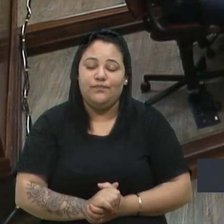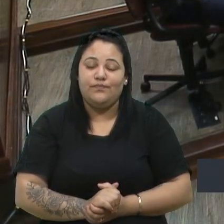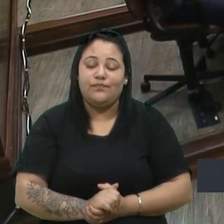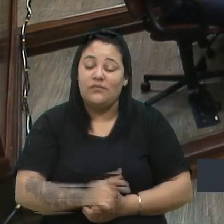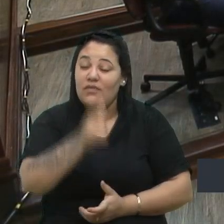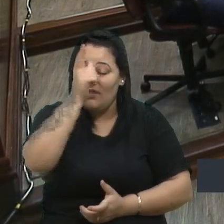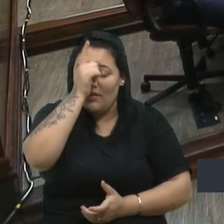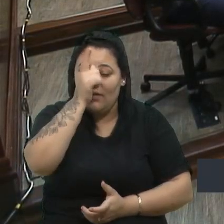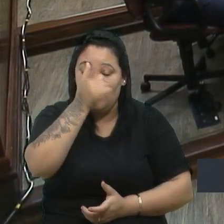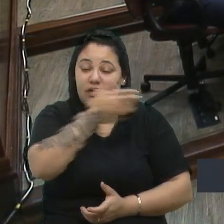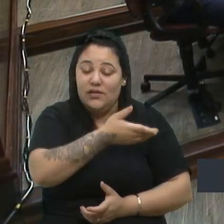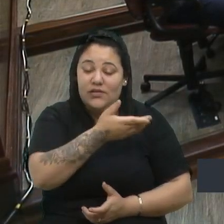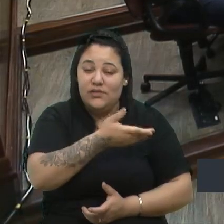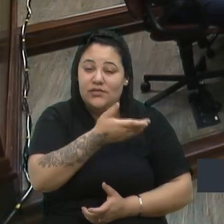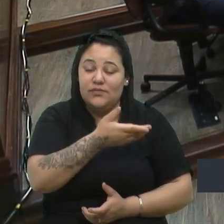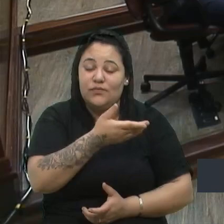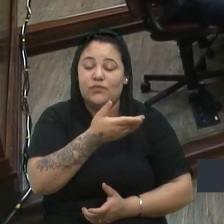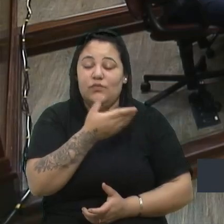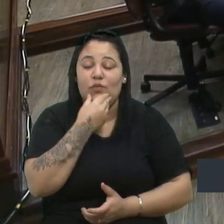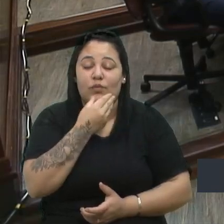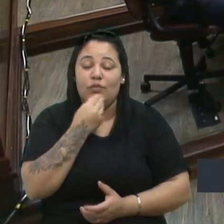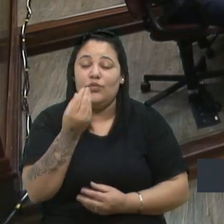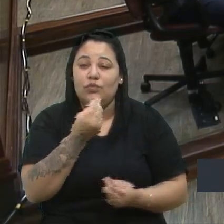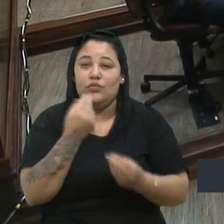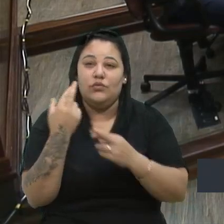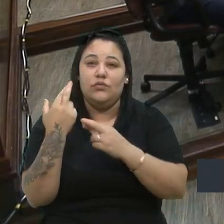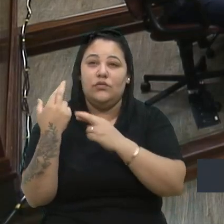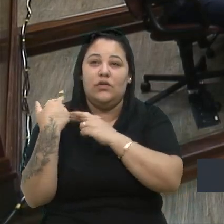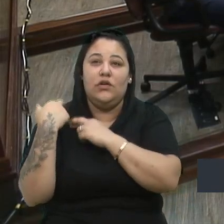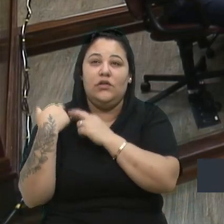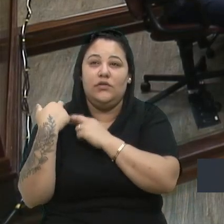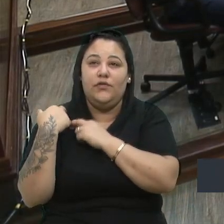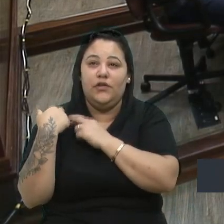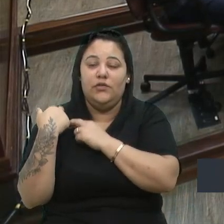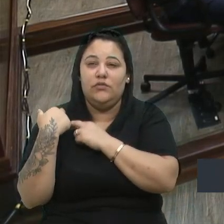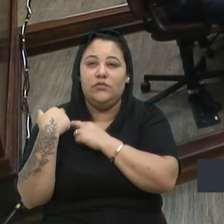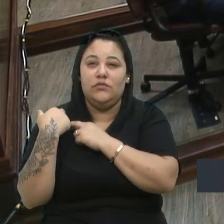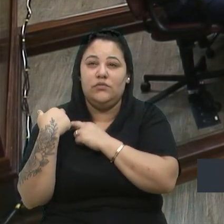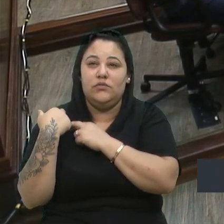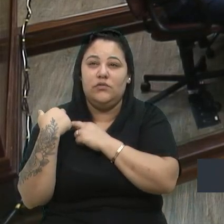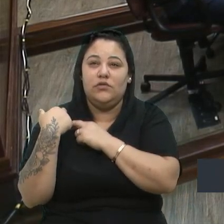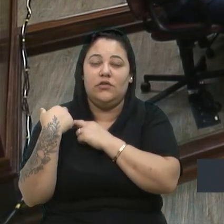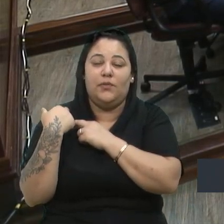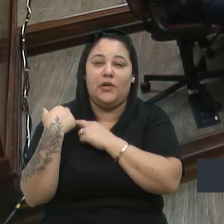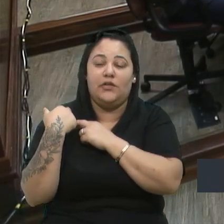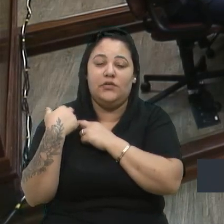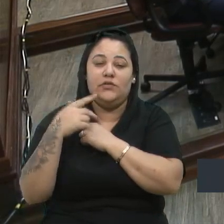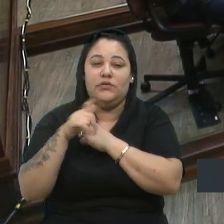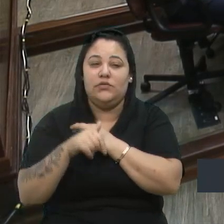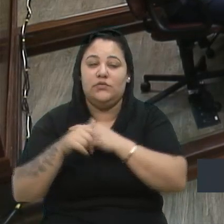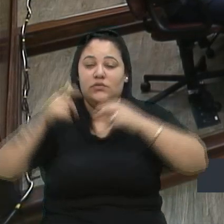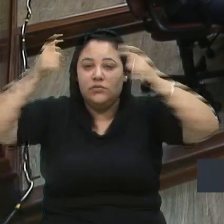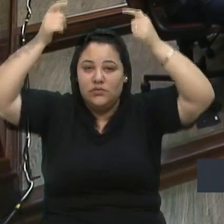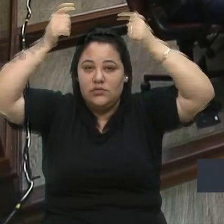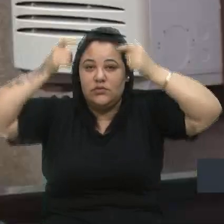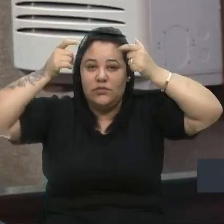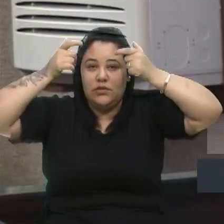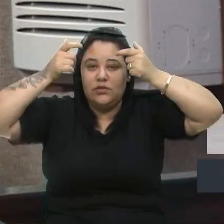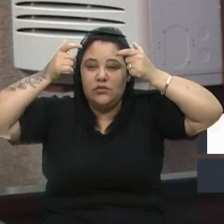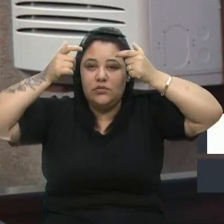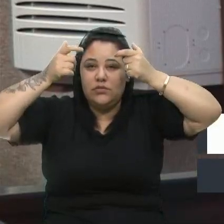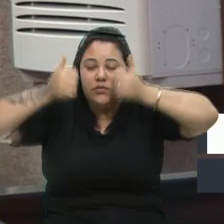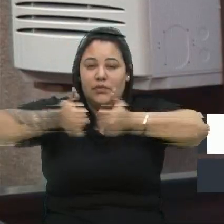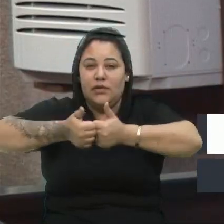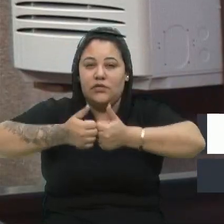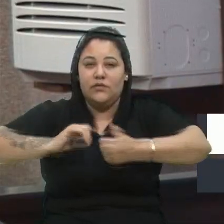responsável, e o acidente se deu em Antônio Prado, entre Antônio Prado e Vacaria, na estrada, né? Então, com 31 anos, ele faleceu.